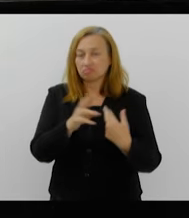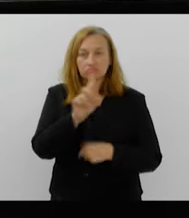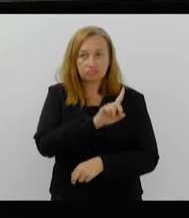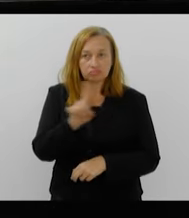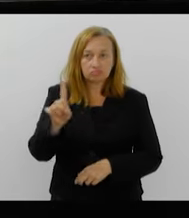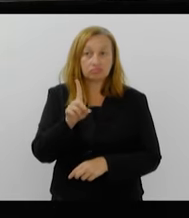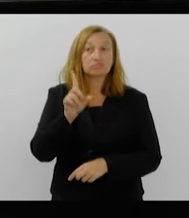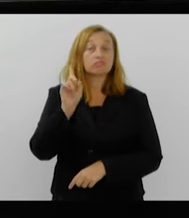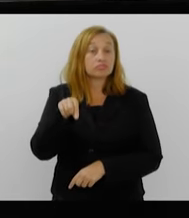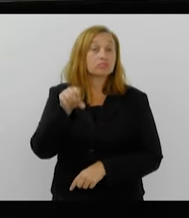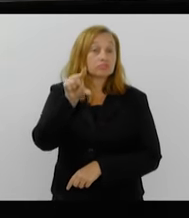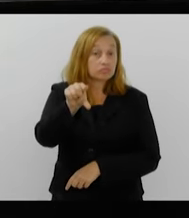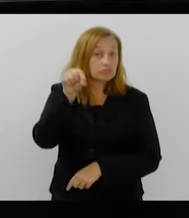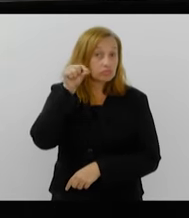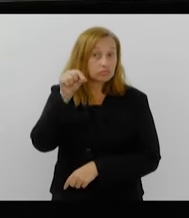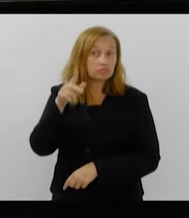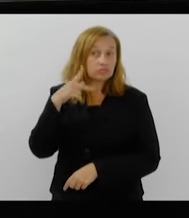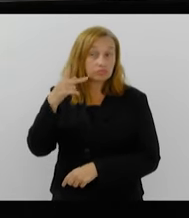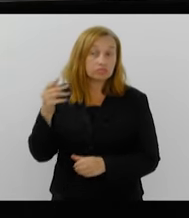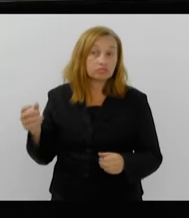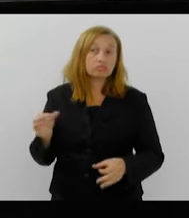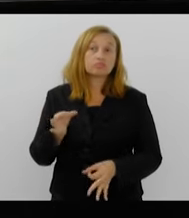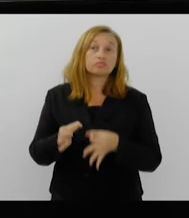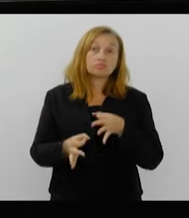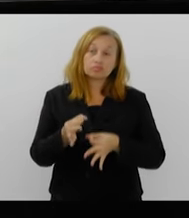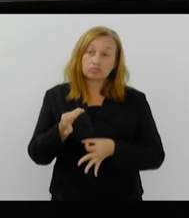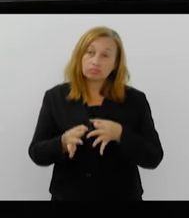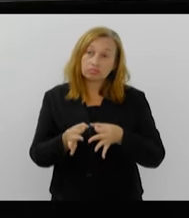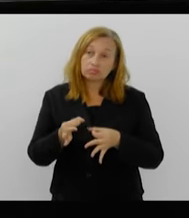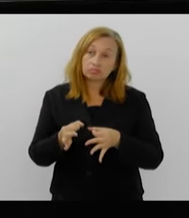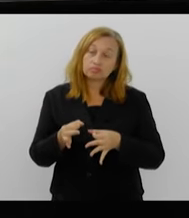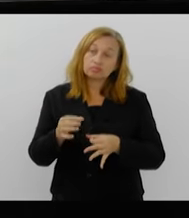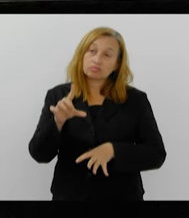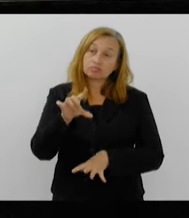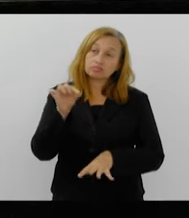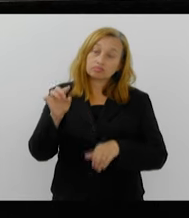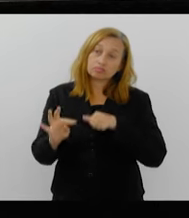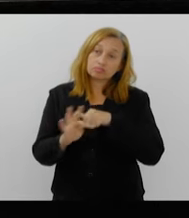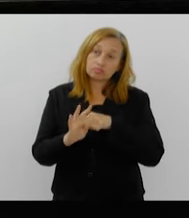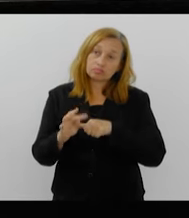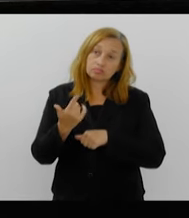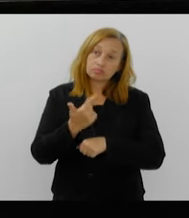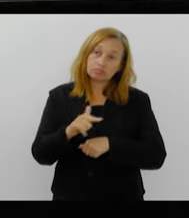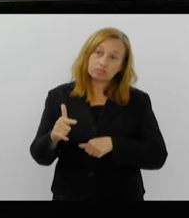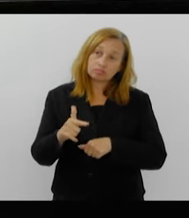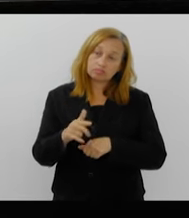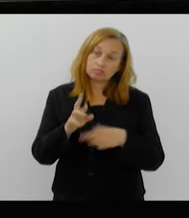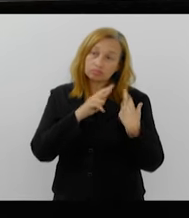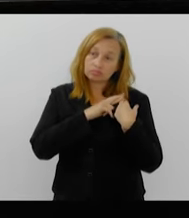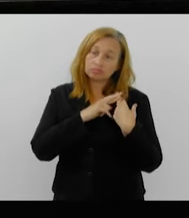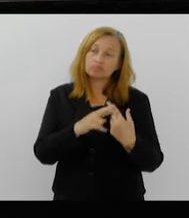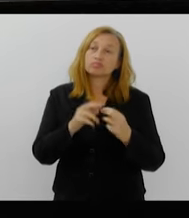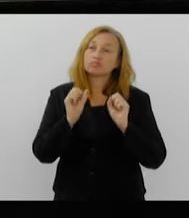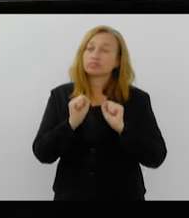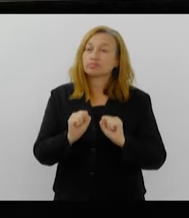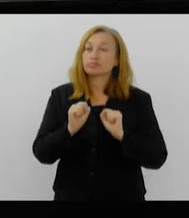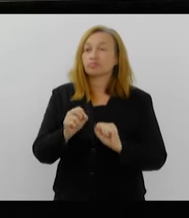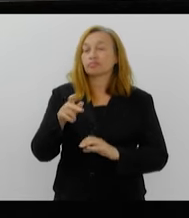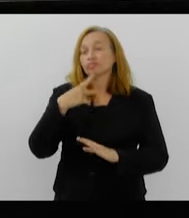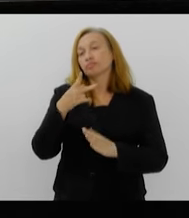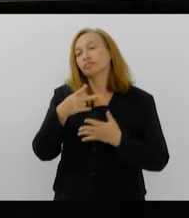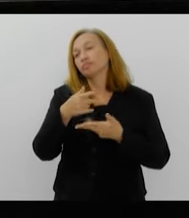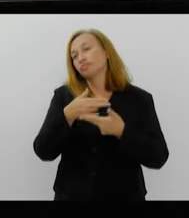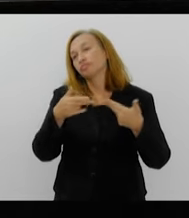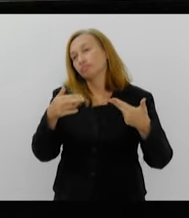de uma opção política que se justifica por um debate técnico irresponsável. Eu poderia citar várias